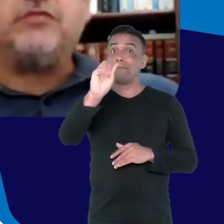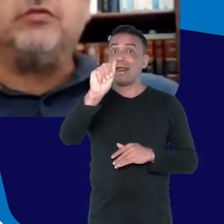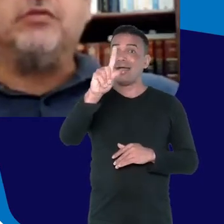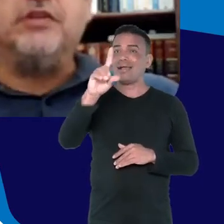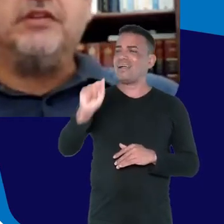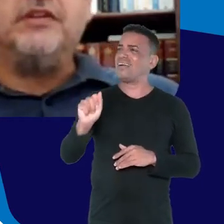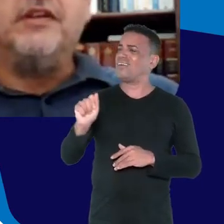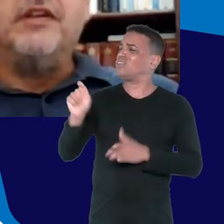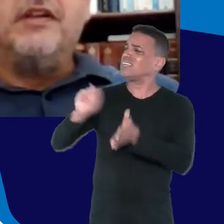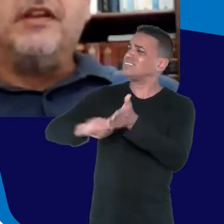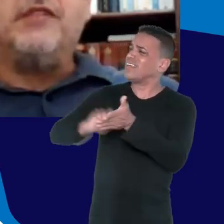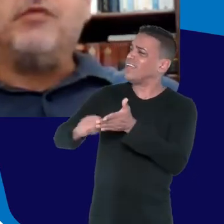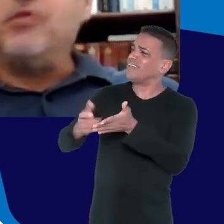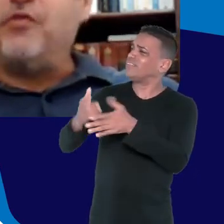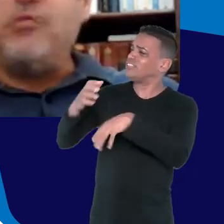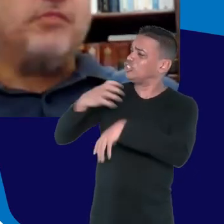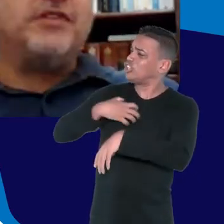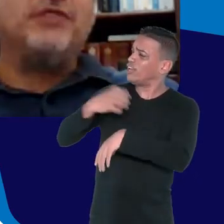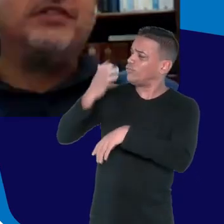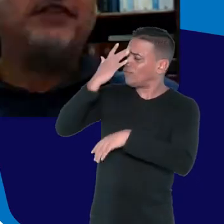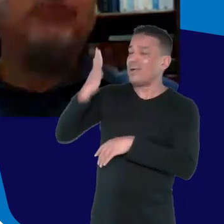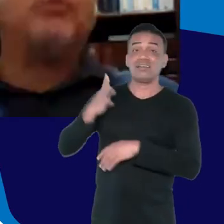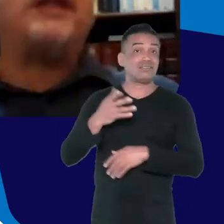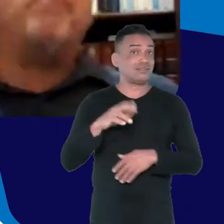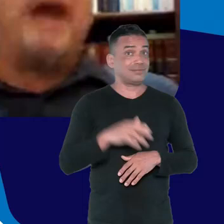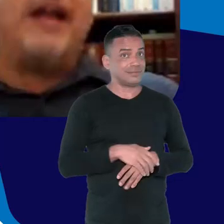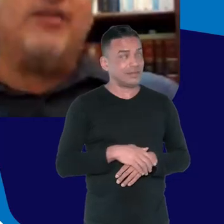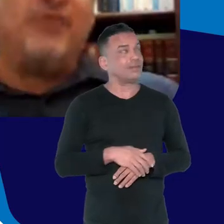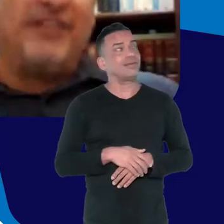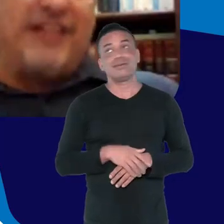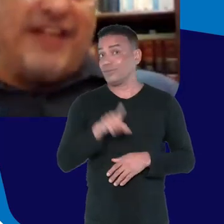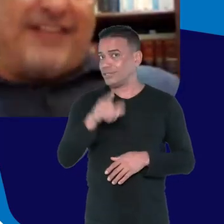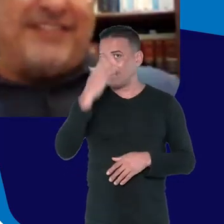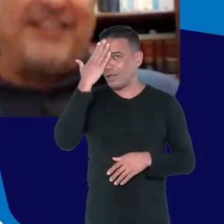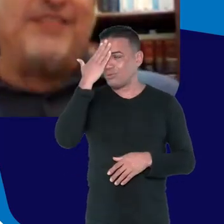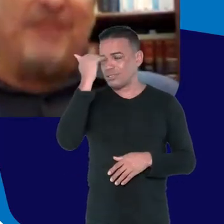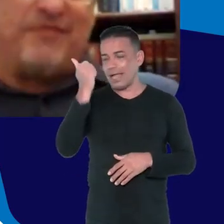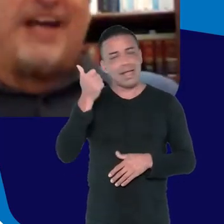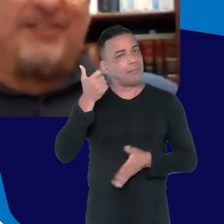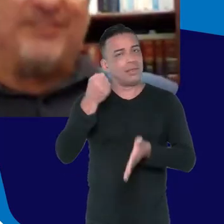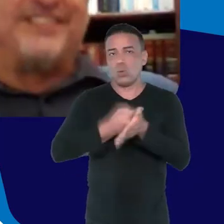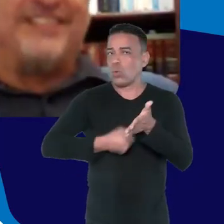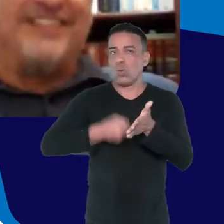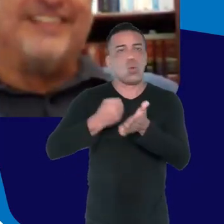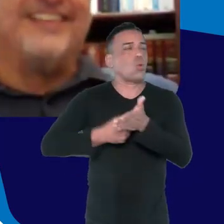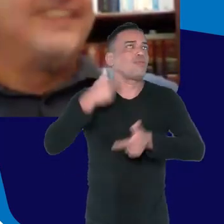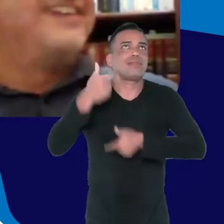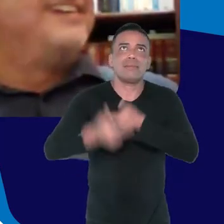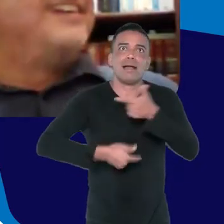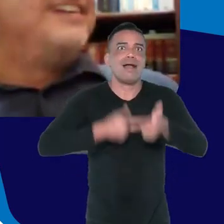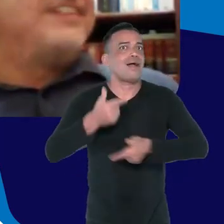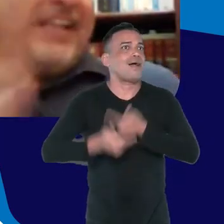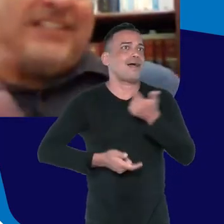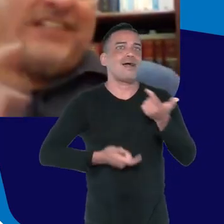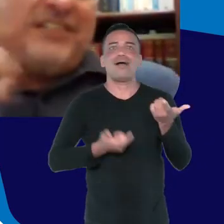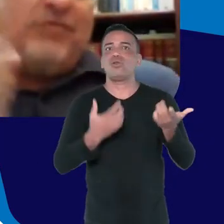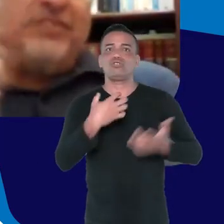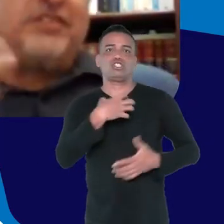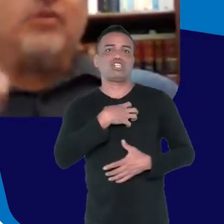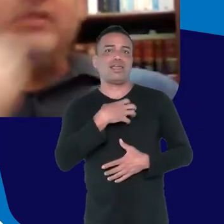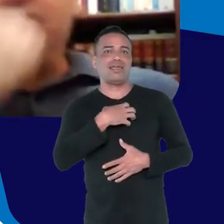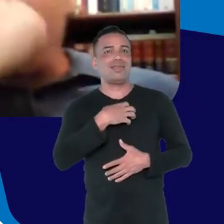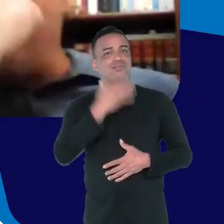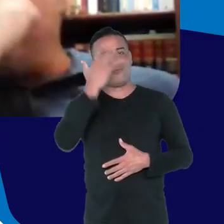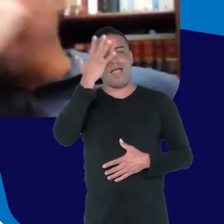tão fácil, né? Ele virou e falou: meu amigo, você não sabe o trabalho que dá escrever fácil assim, né? Então é isso. Esses são